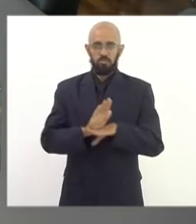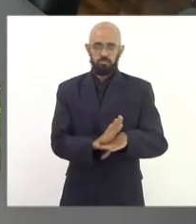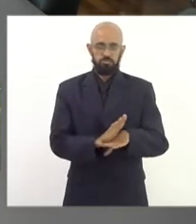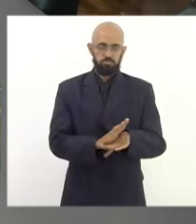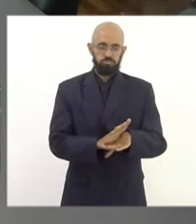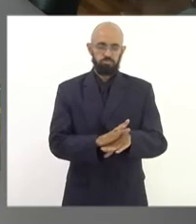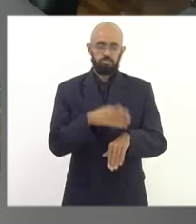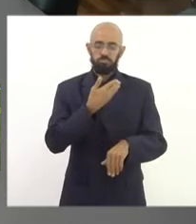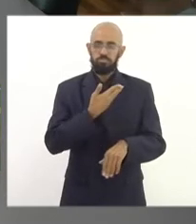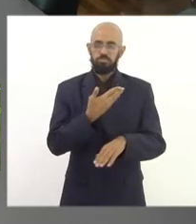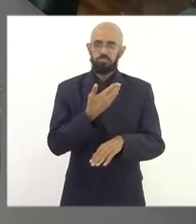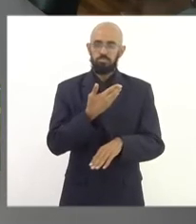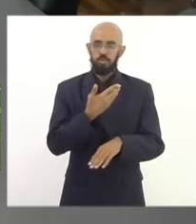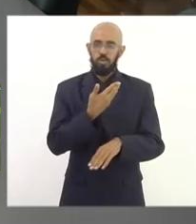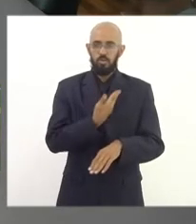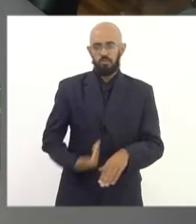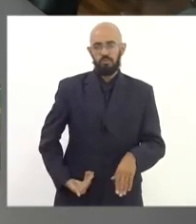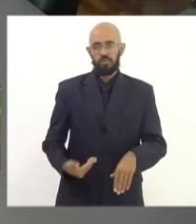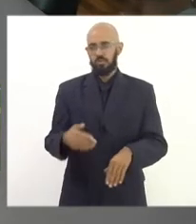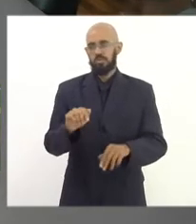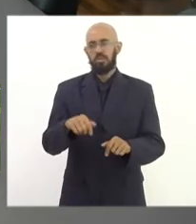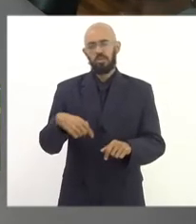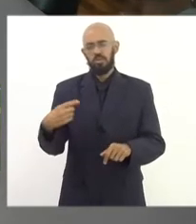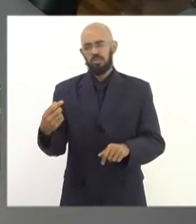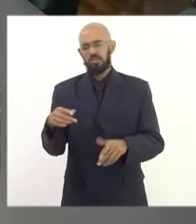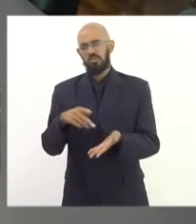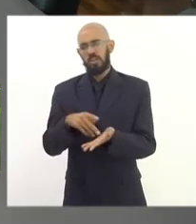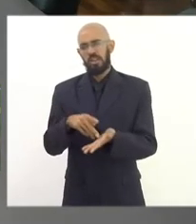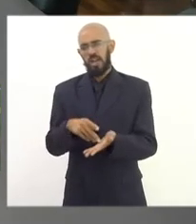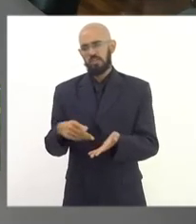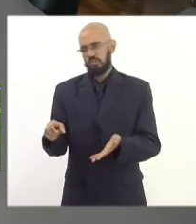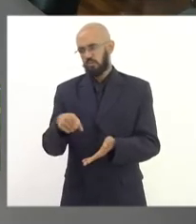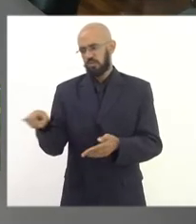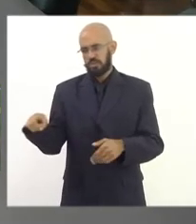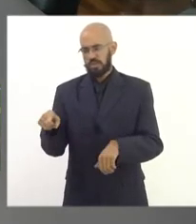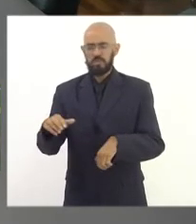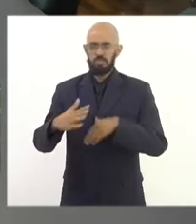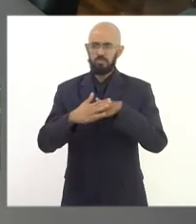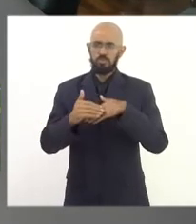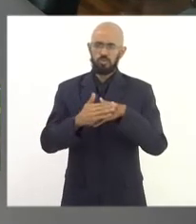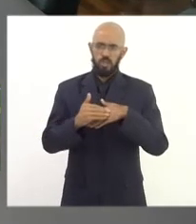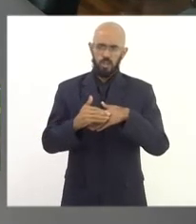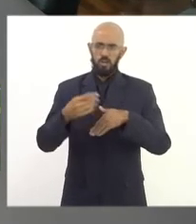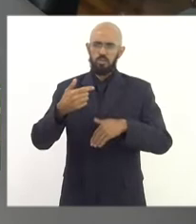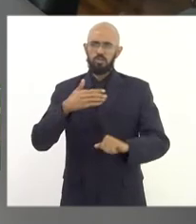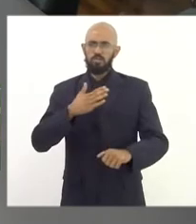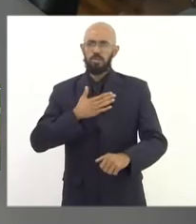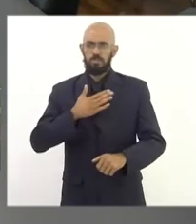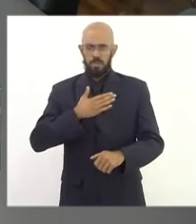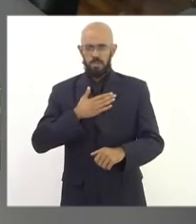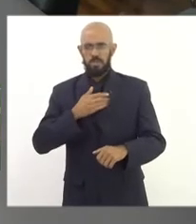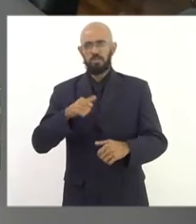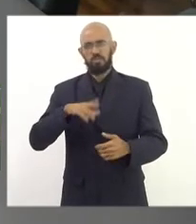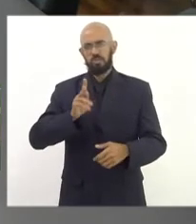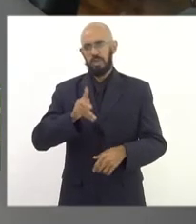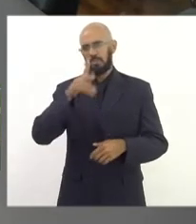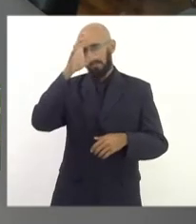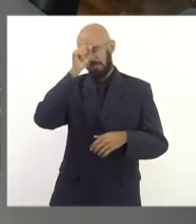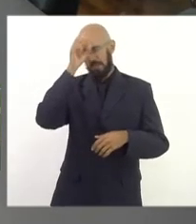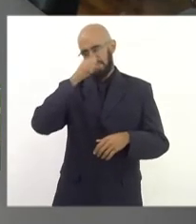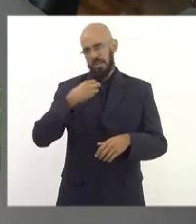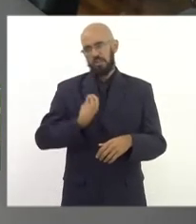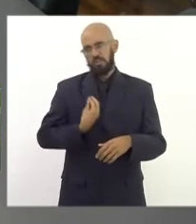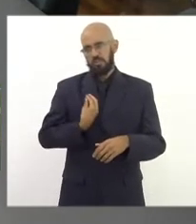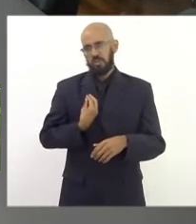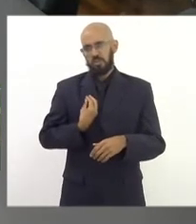eu... de verdade, vocês são generosos comigo. Eu sempre aprendi na vida de que o